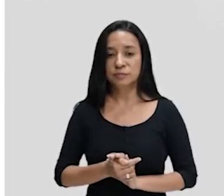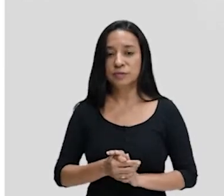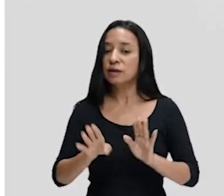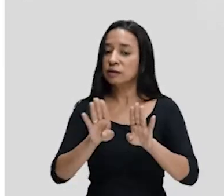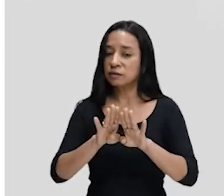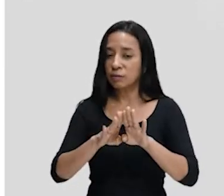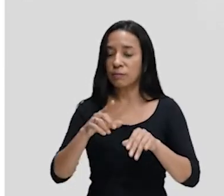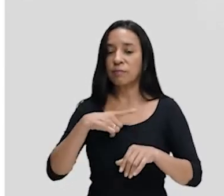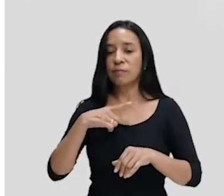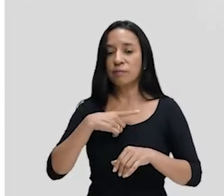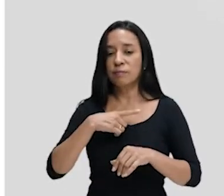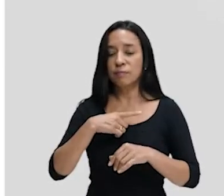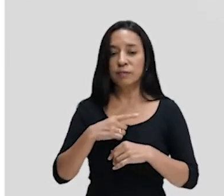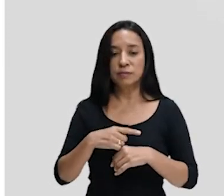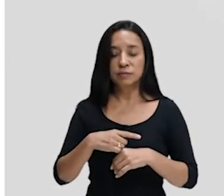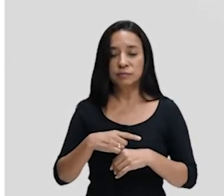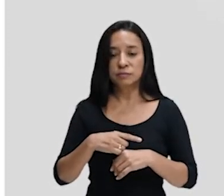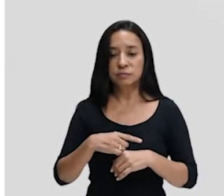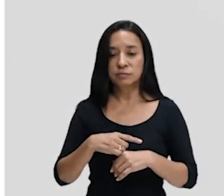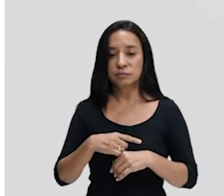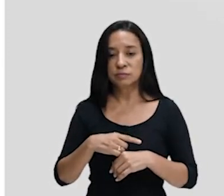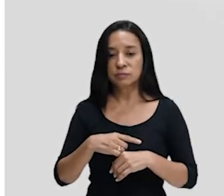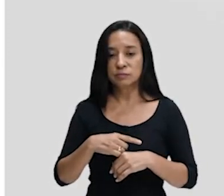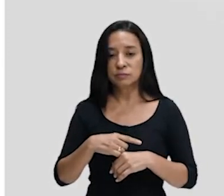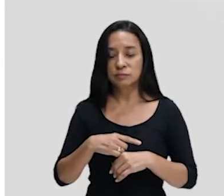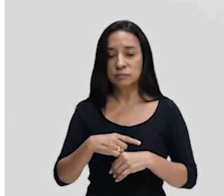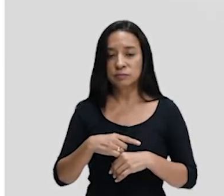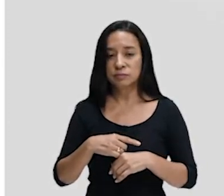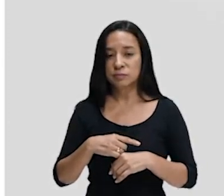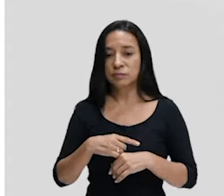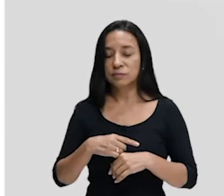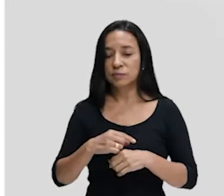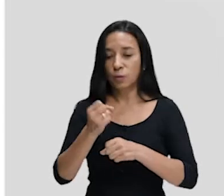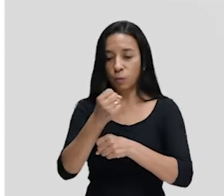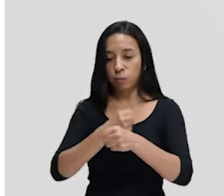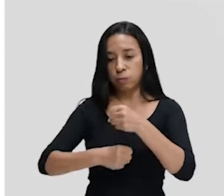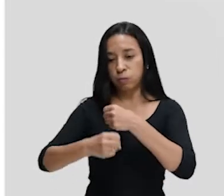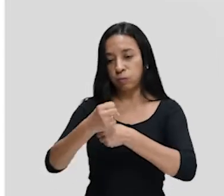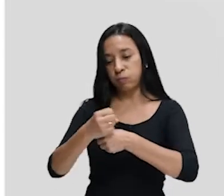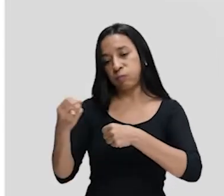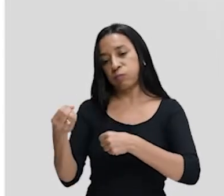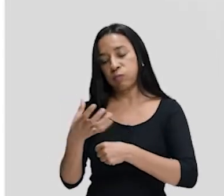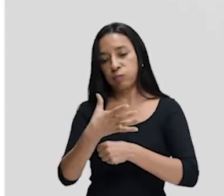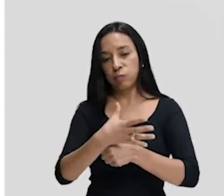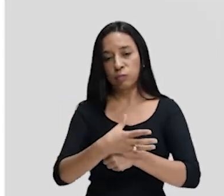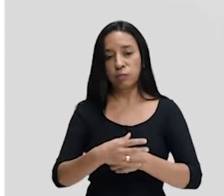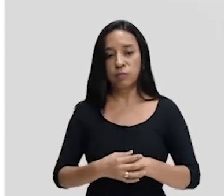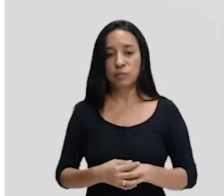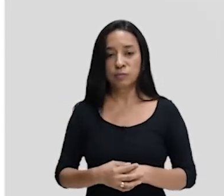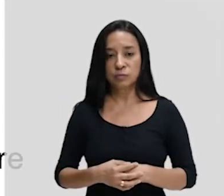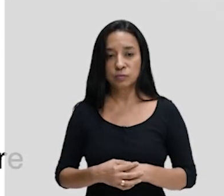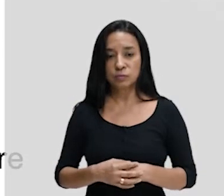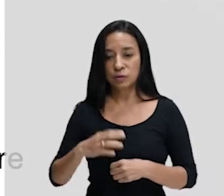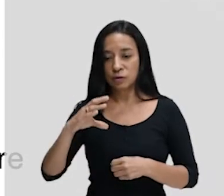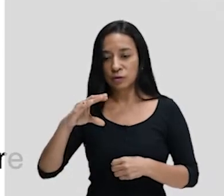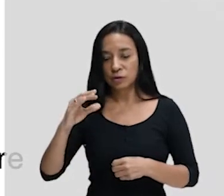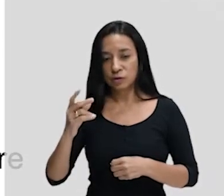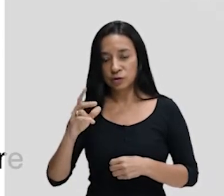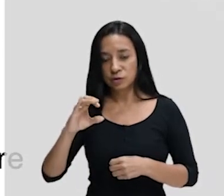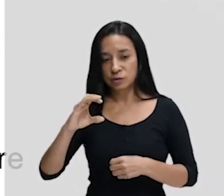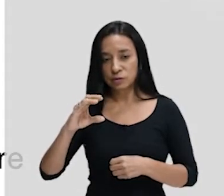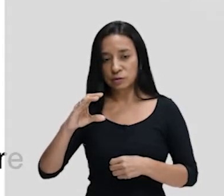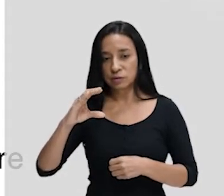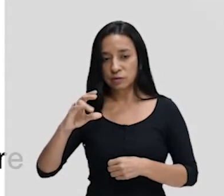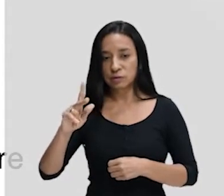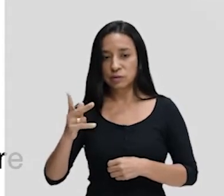Ano Novo. Dia da Independência lá é 6 de agosto, nosso 7 de setembro. No Chile, No Chile, aqui eu